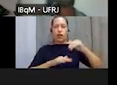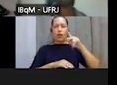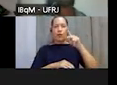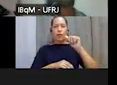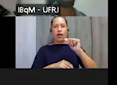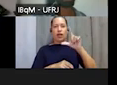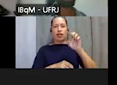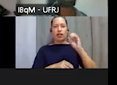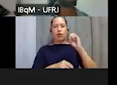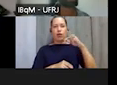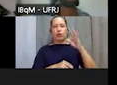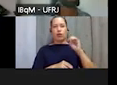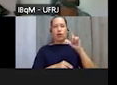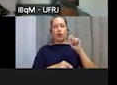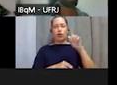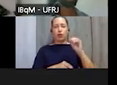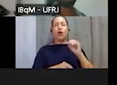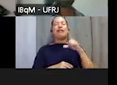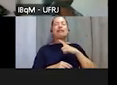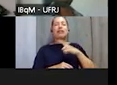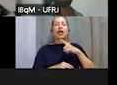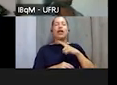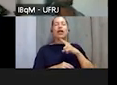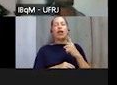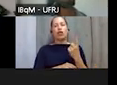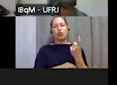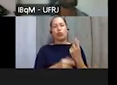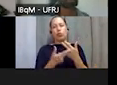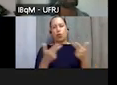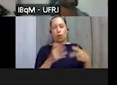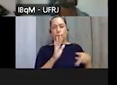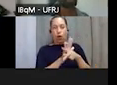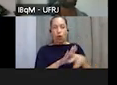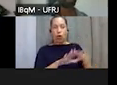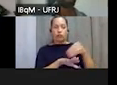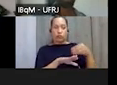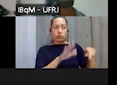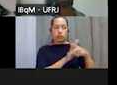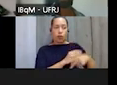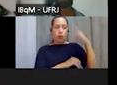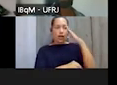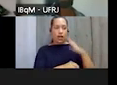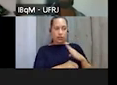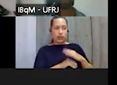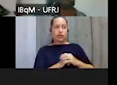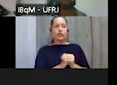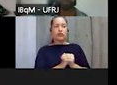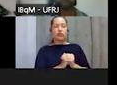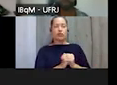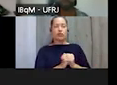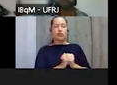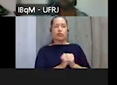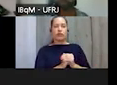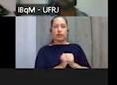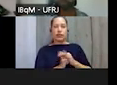Nós temos uma situação hoje, em especial na paleontologia brasileira, mas que se repete um pouco no mundo como